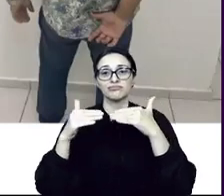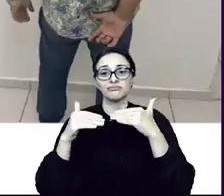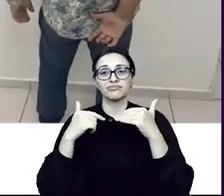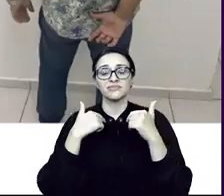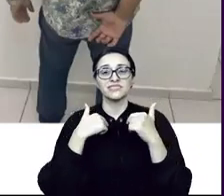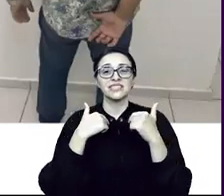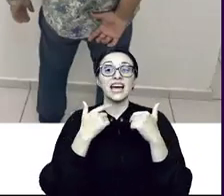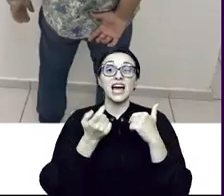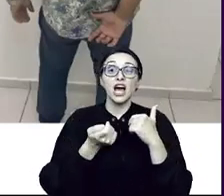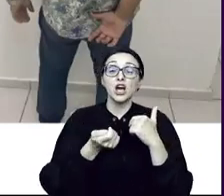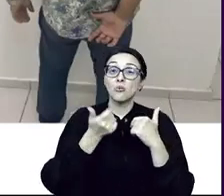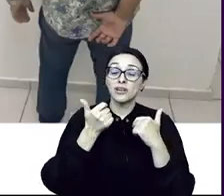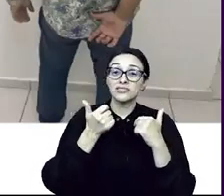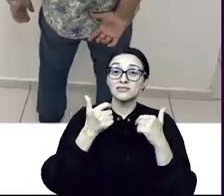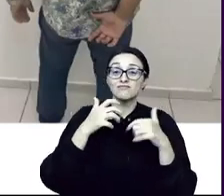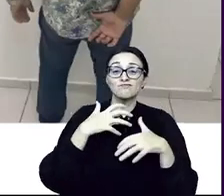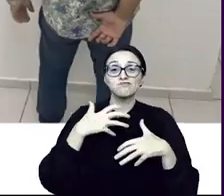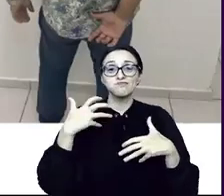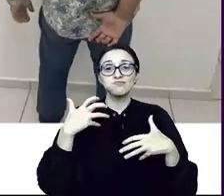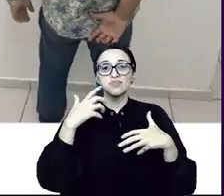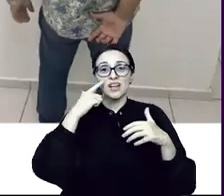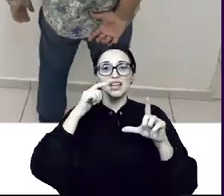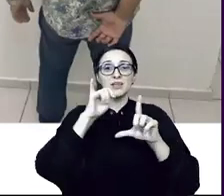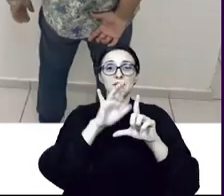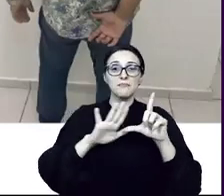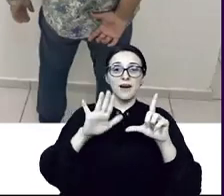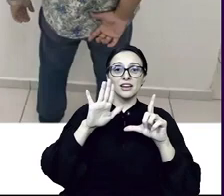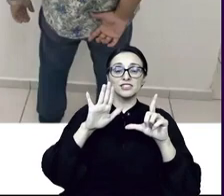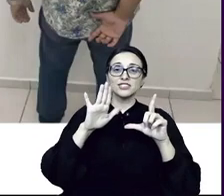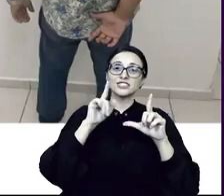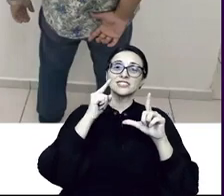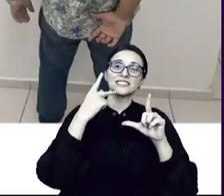luxado posterior ali nas imagens de axilar e perfil.